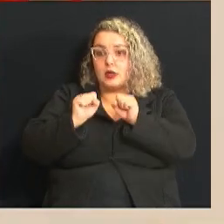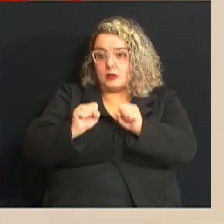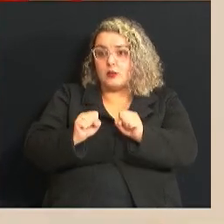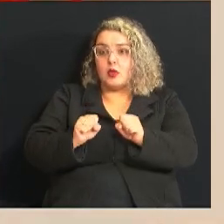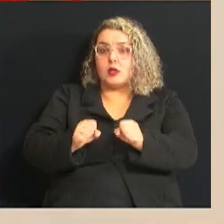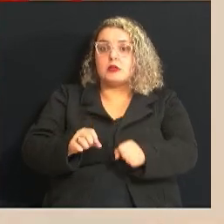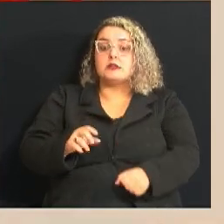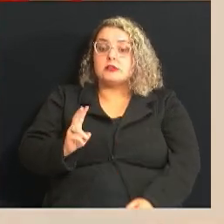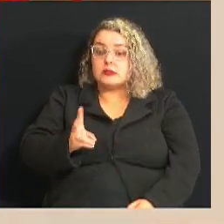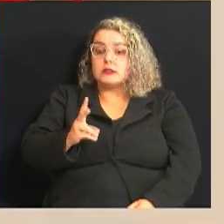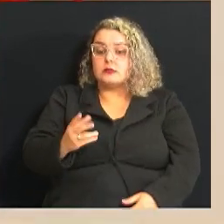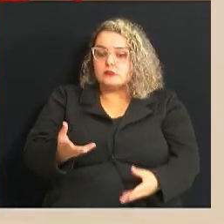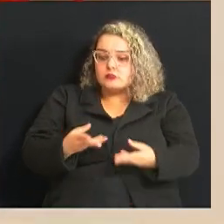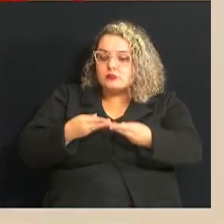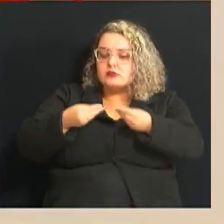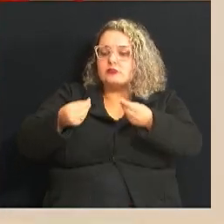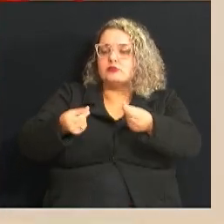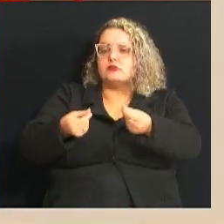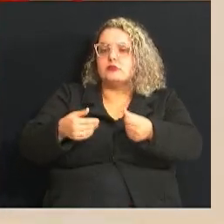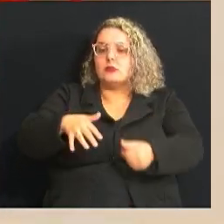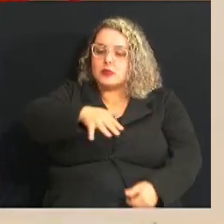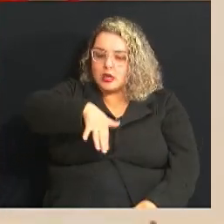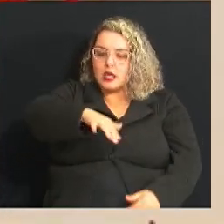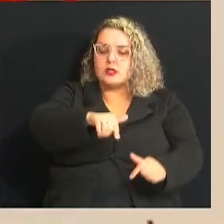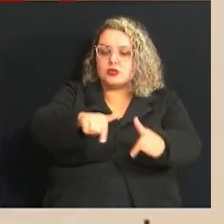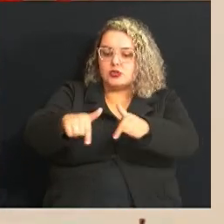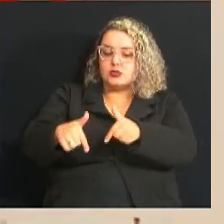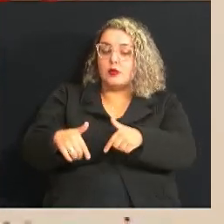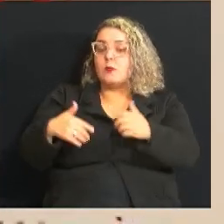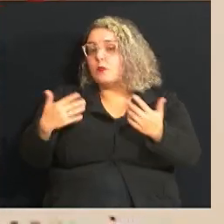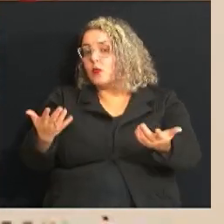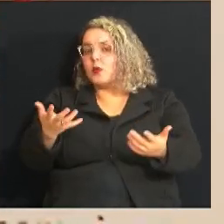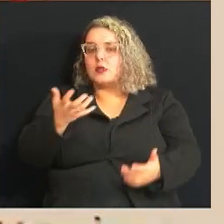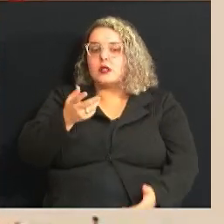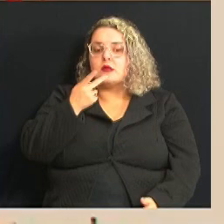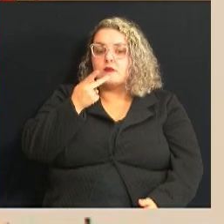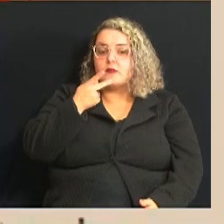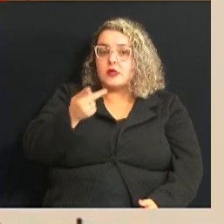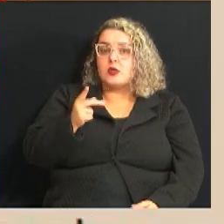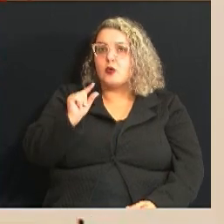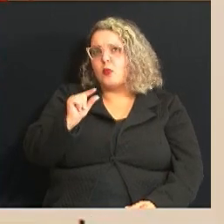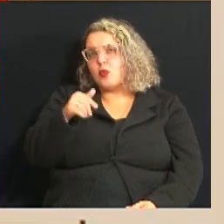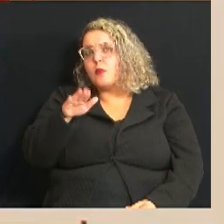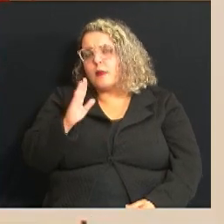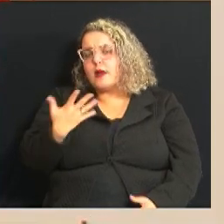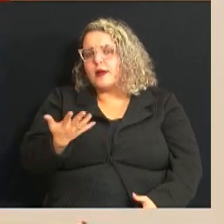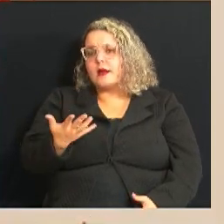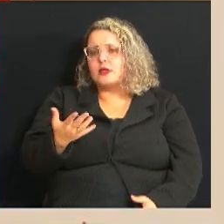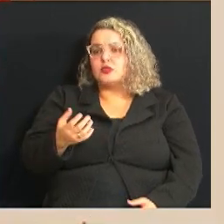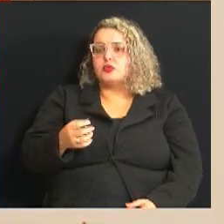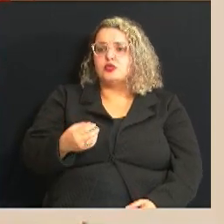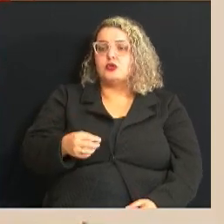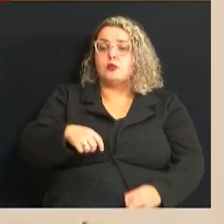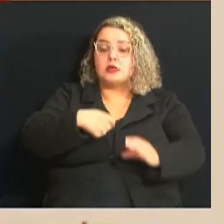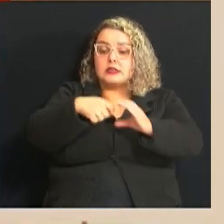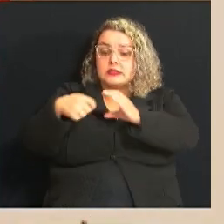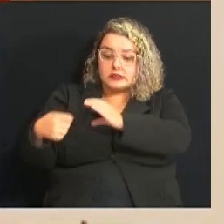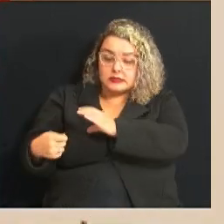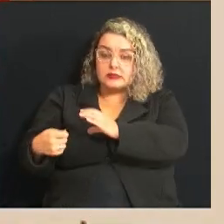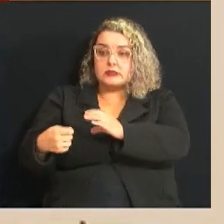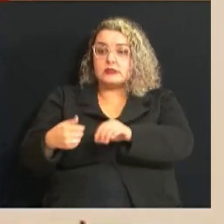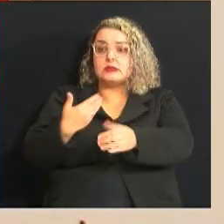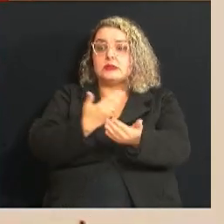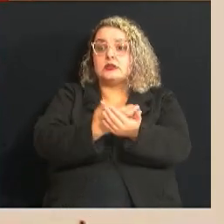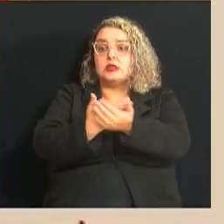estar se aprimorando para o mercado de trabalho. Bom, eu gostaria que você falasse um pouco mais sobre essas videoaulas, que no total são 11,